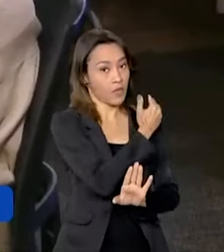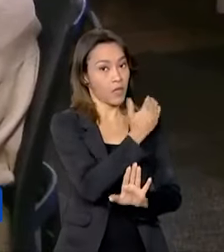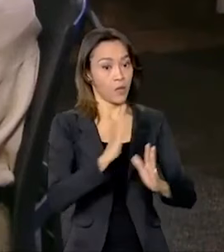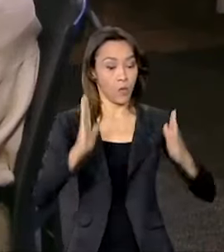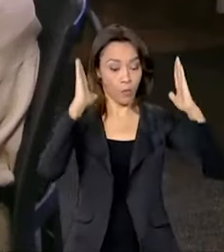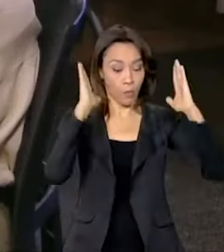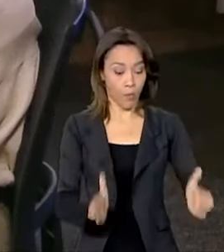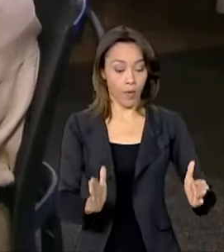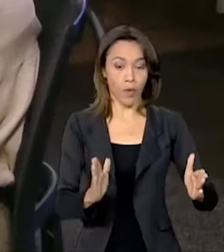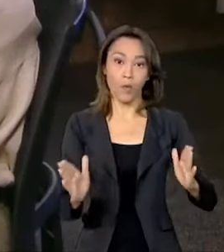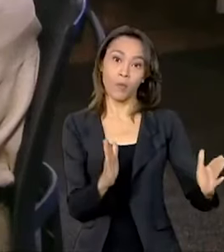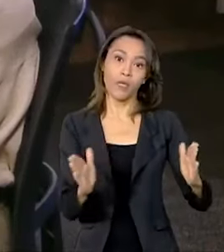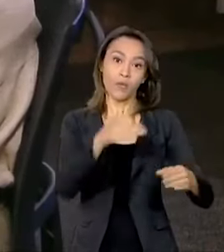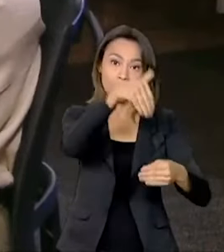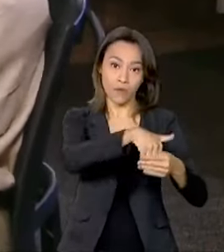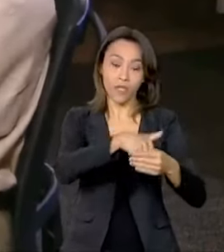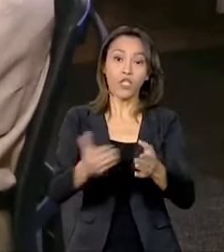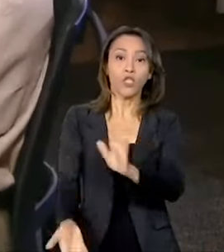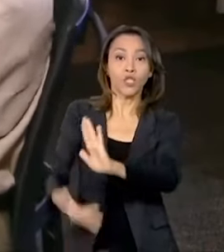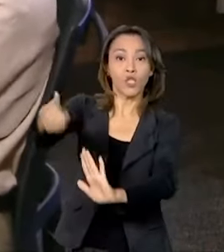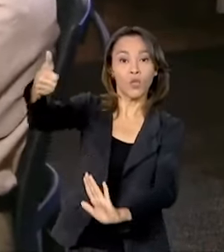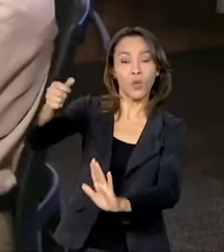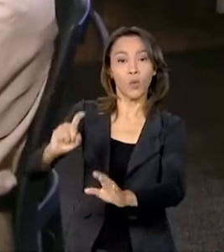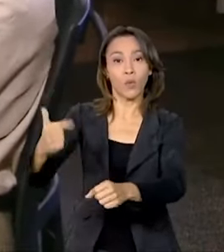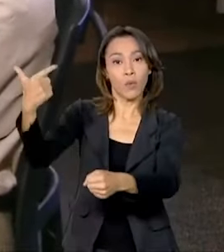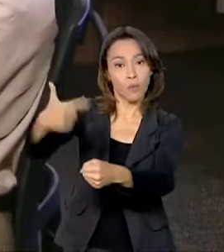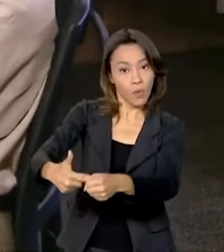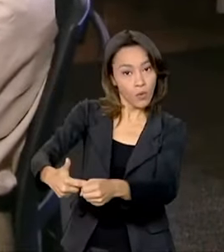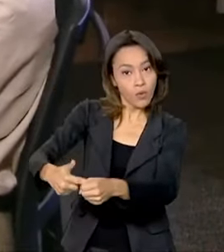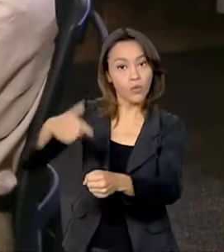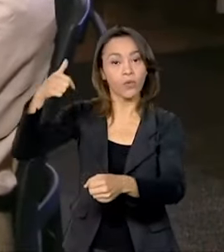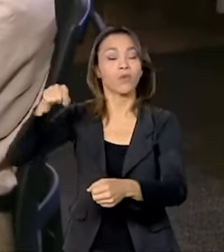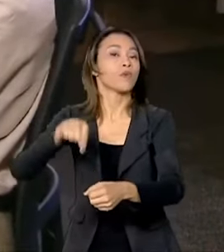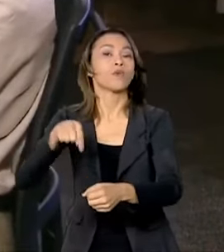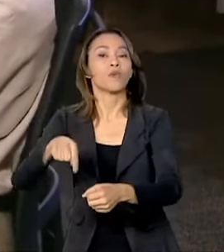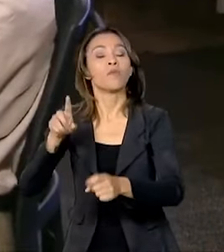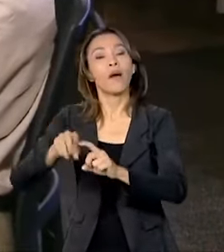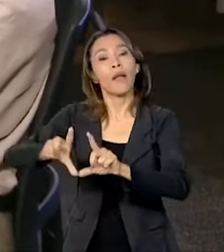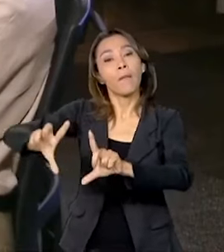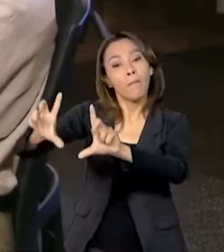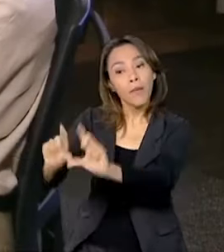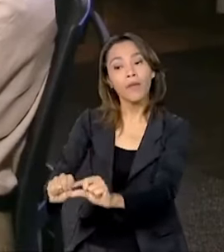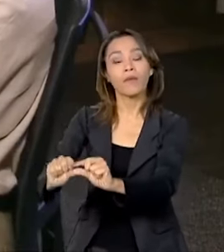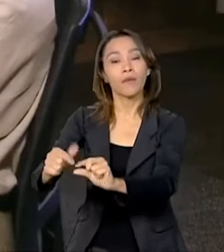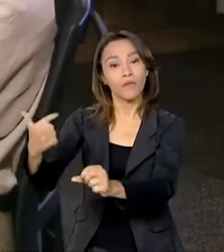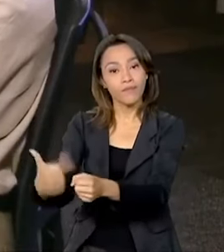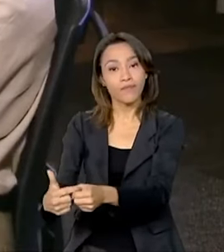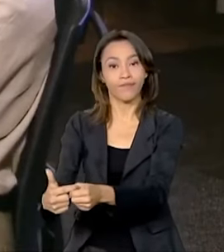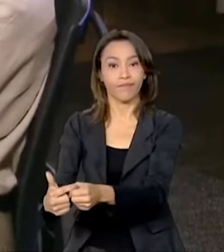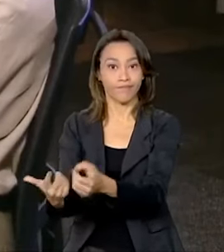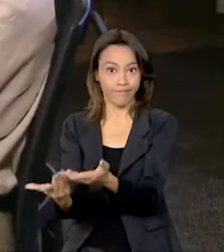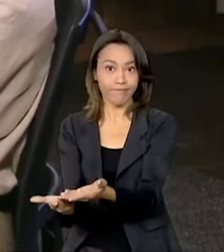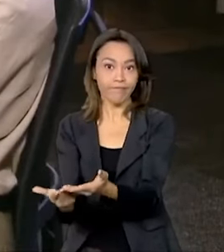eleição tirou o imposto sobre combustível fóssil para baratear artificialmente o preço da gasolina